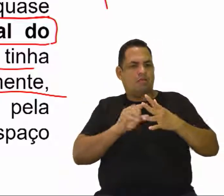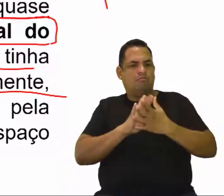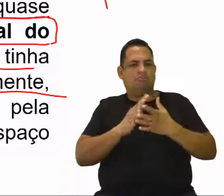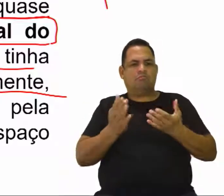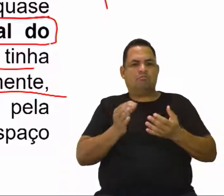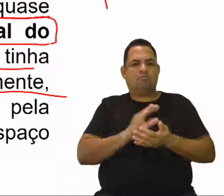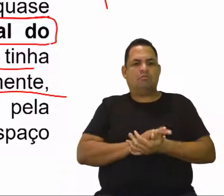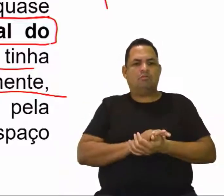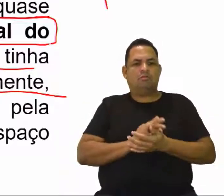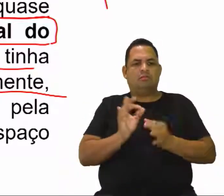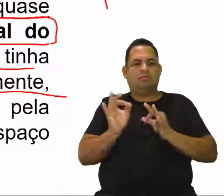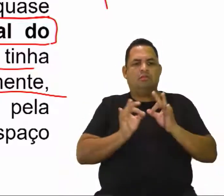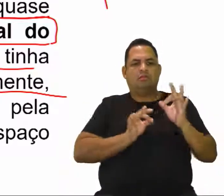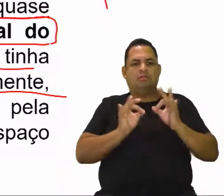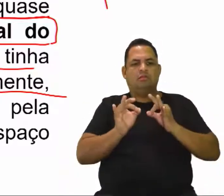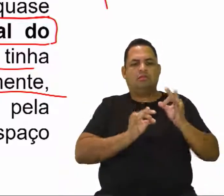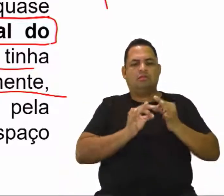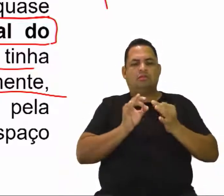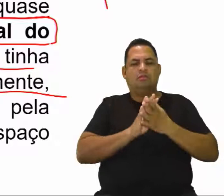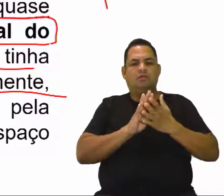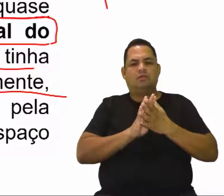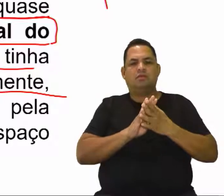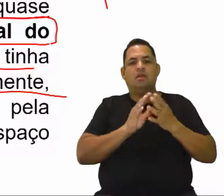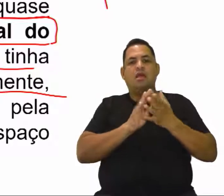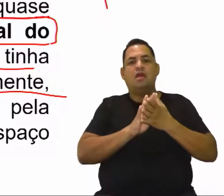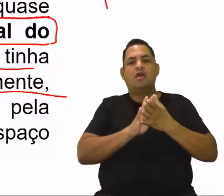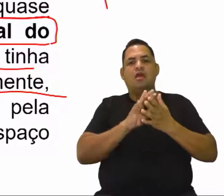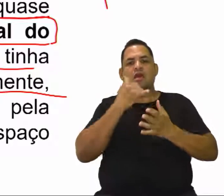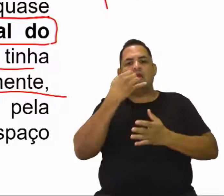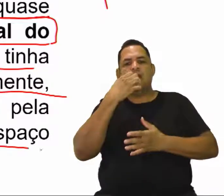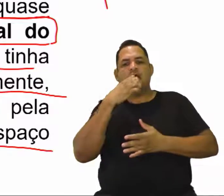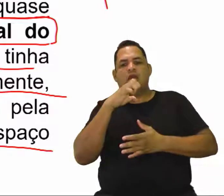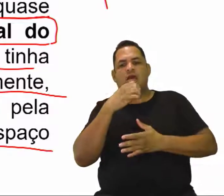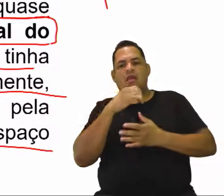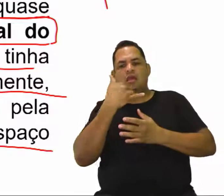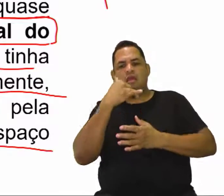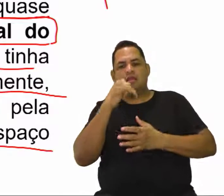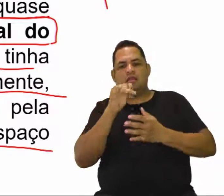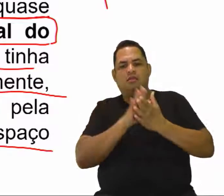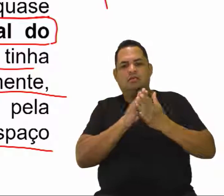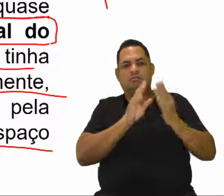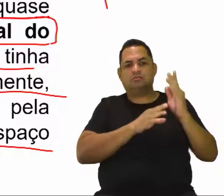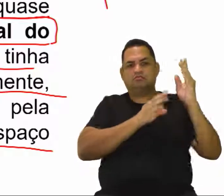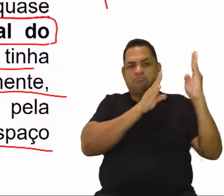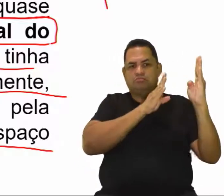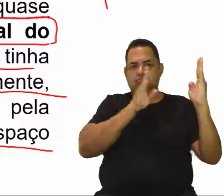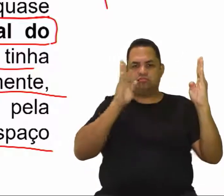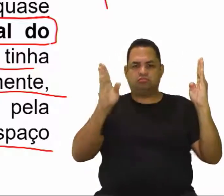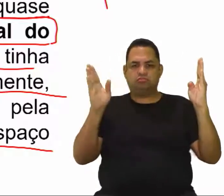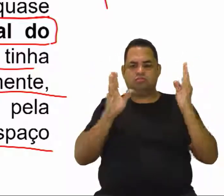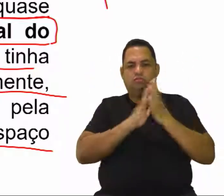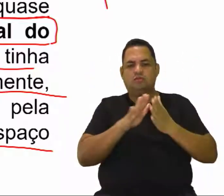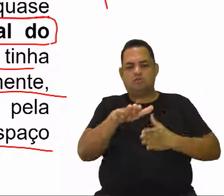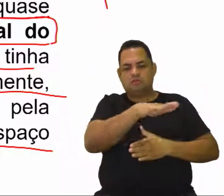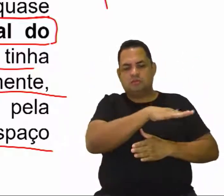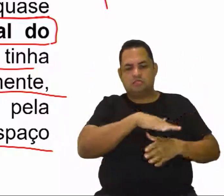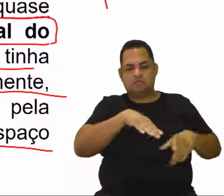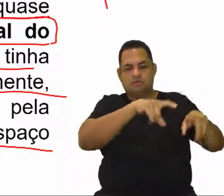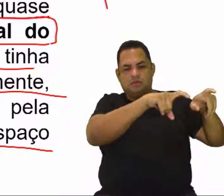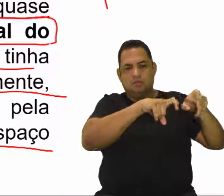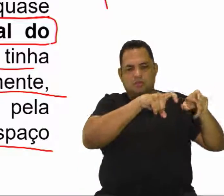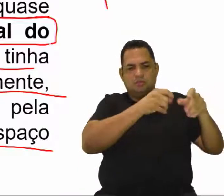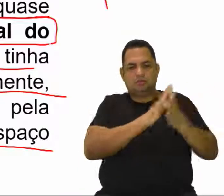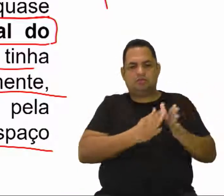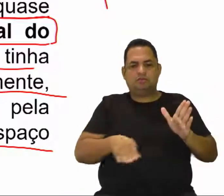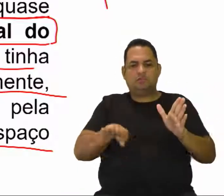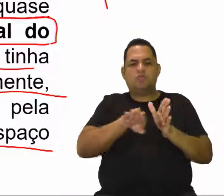mecanização e pela instalação de redes elétricas no espaço rural. Olha aí, chegou a energia